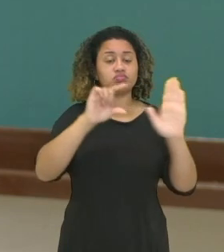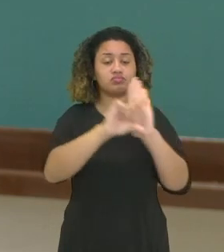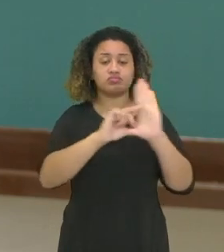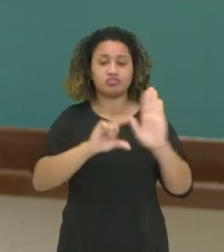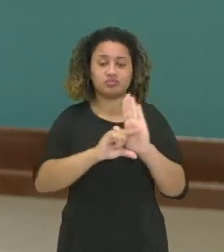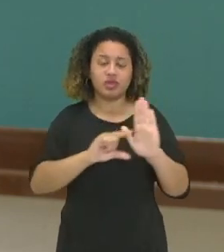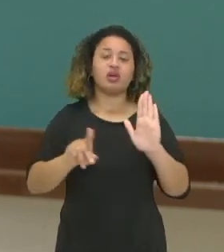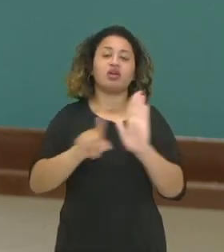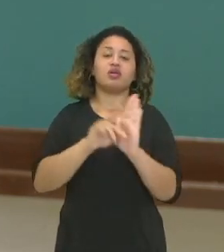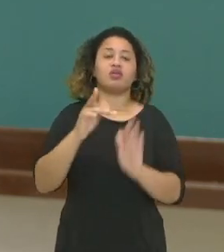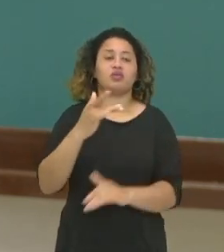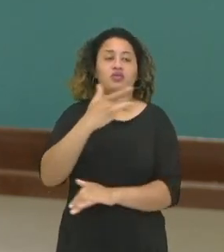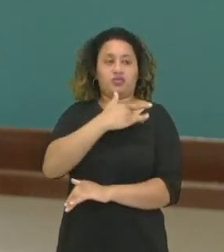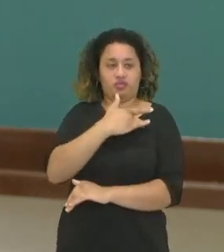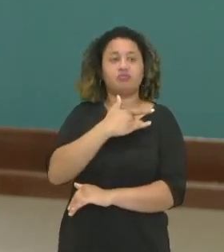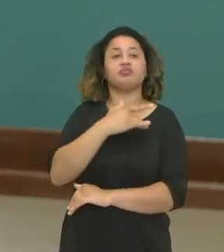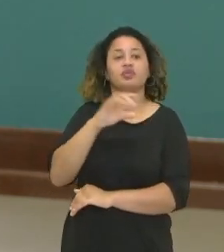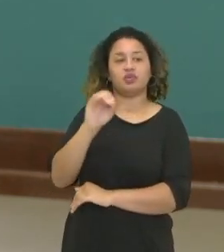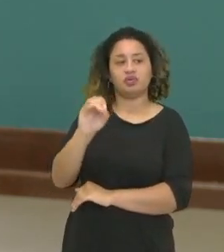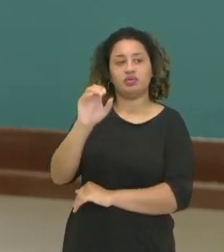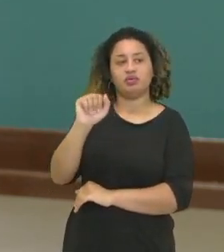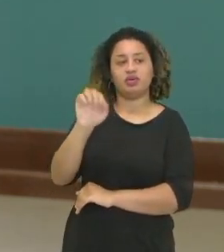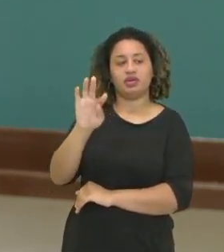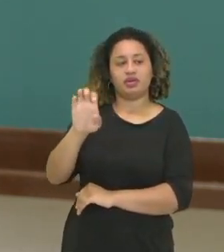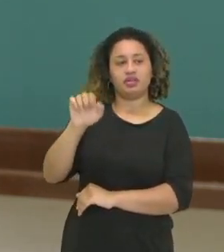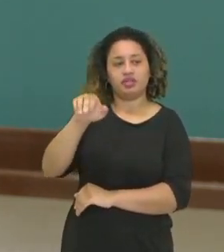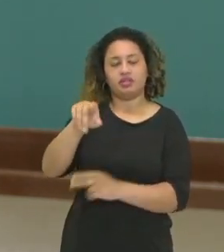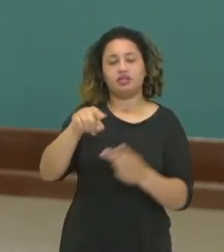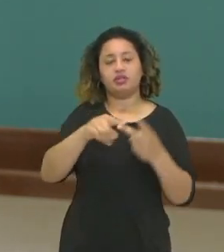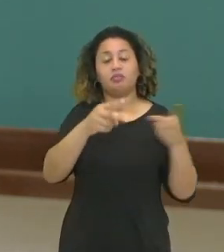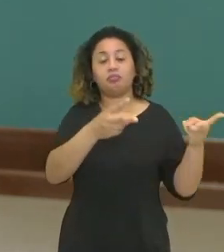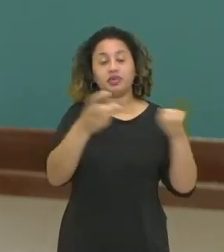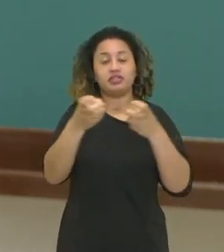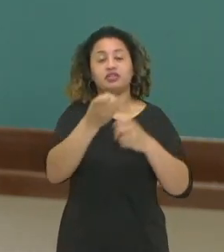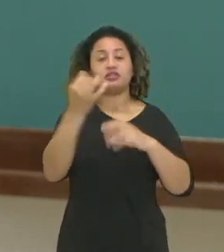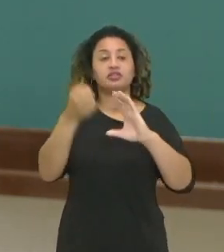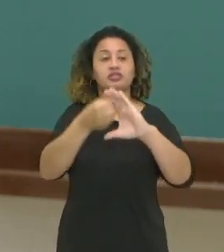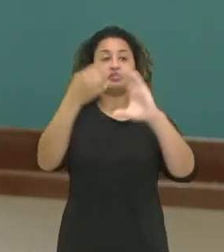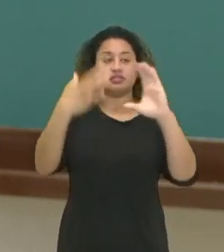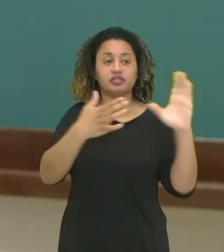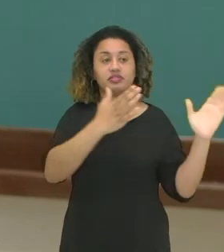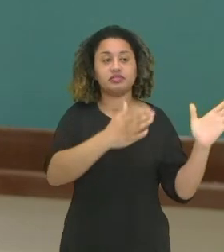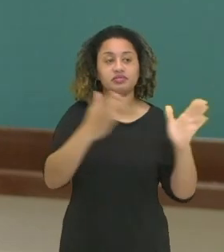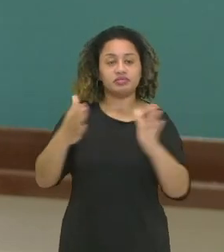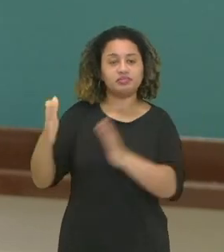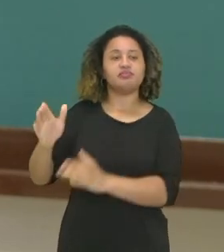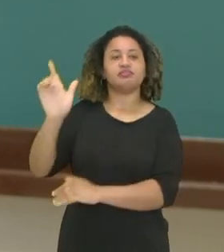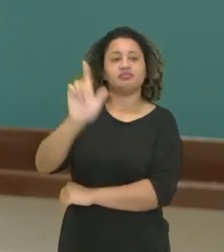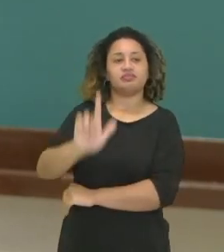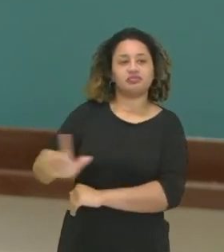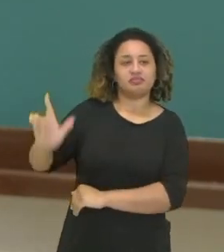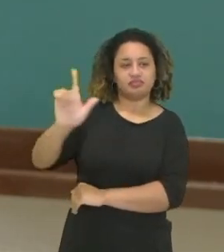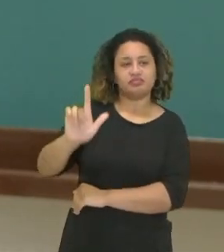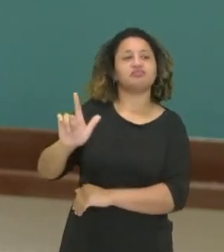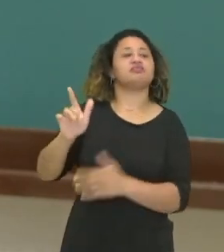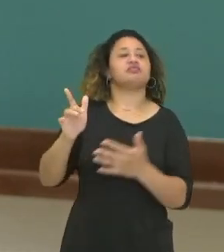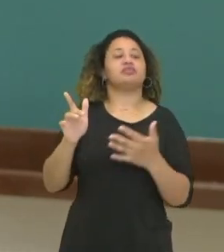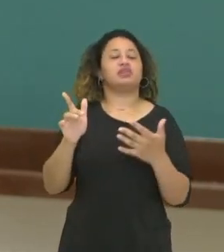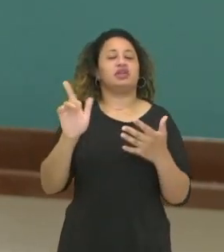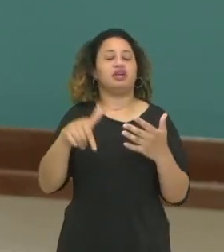romance, o Ateneu do Raul Pompeia, reconhecemos algumas características das escolas literárias, né?